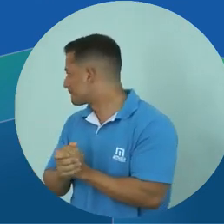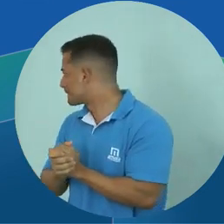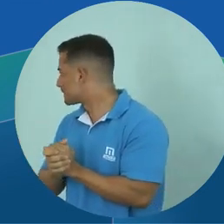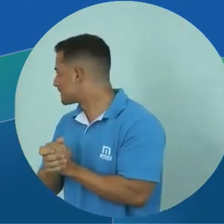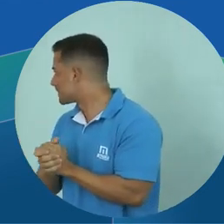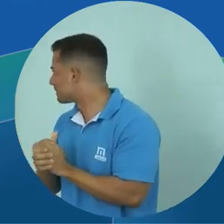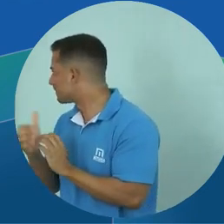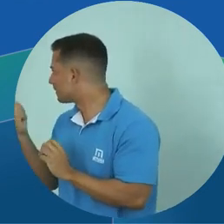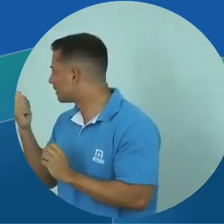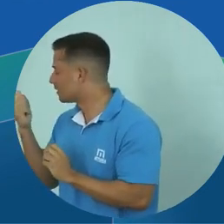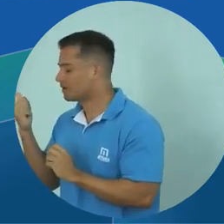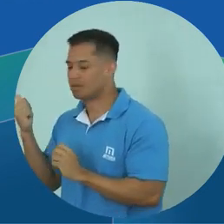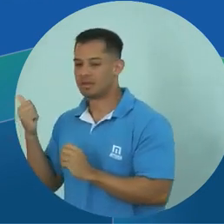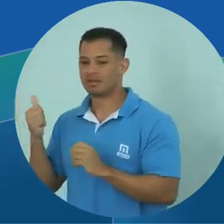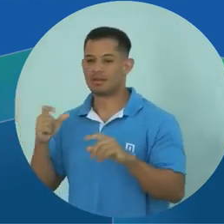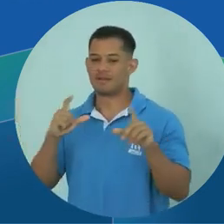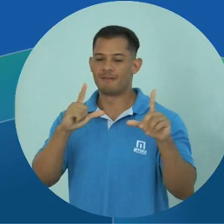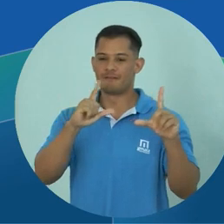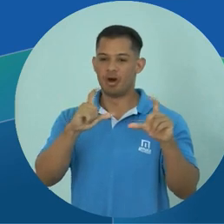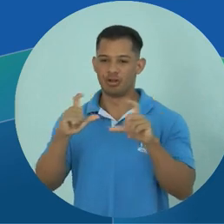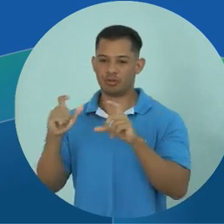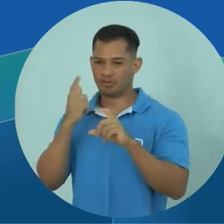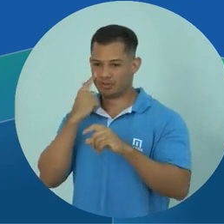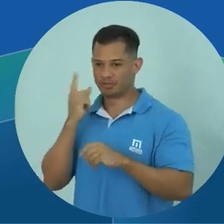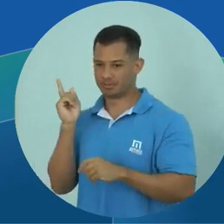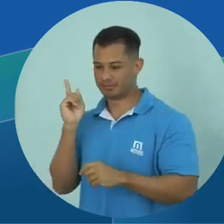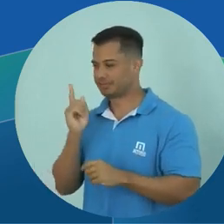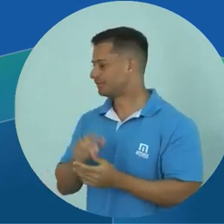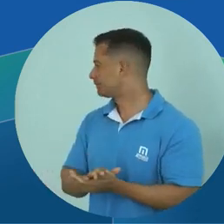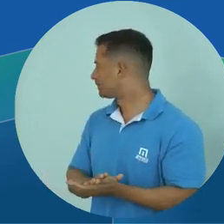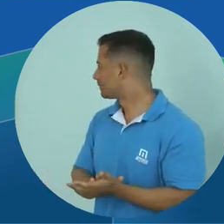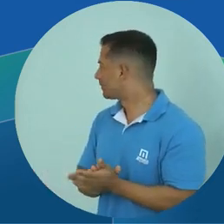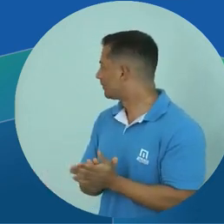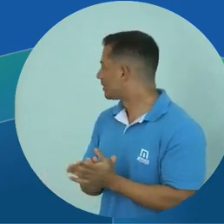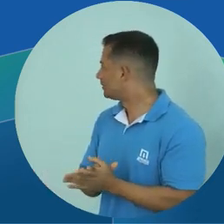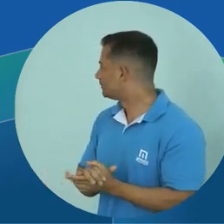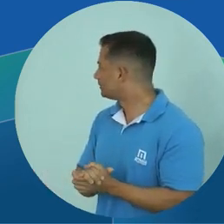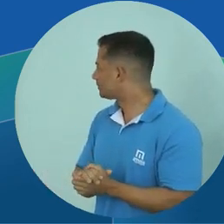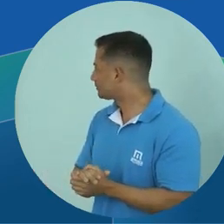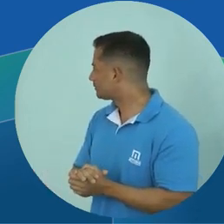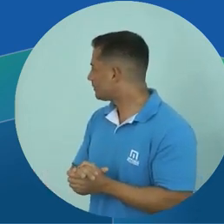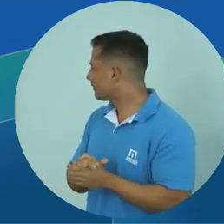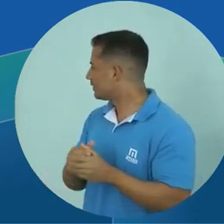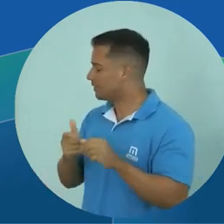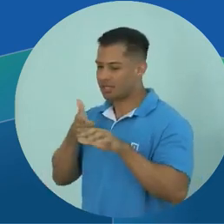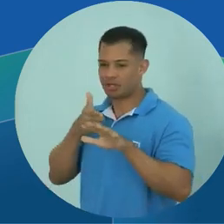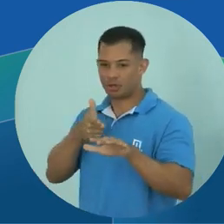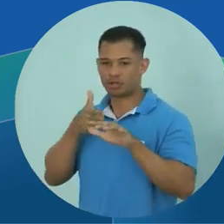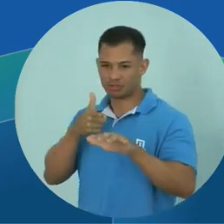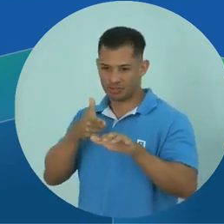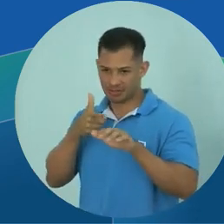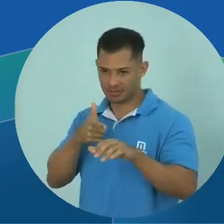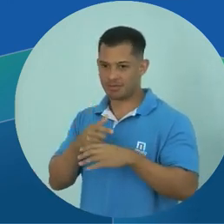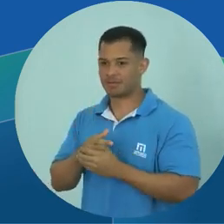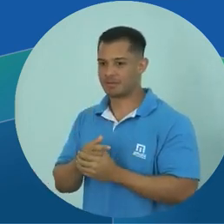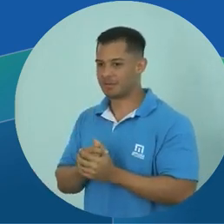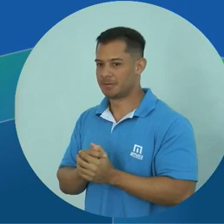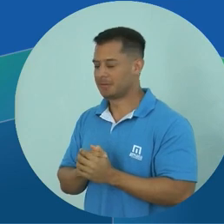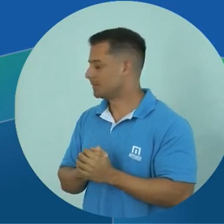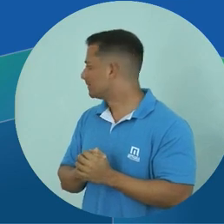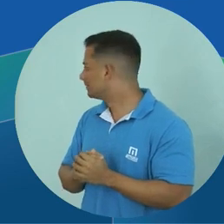Aqui algumas fotos para ilustrar cada etapa dessa. Então, a gente foi degrau por